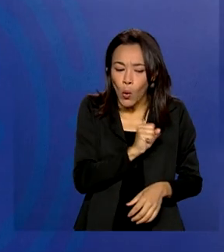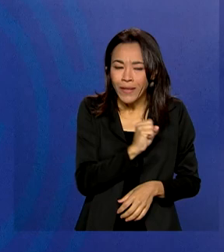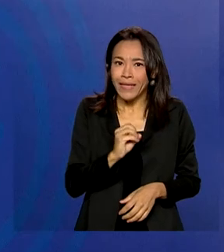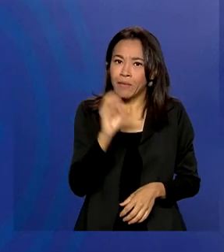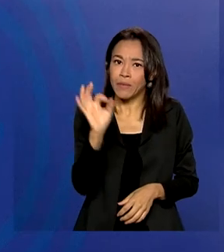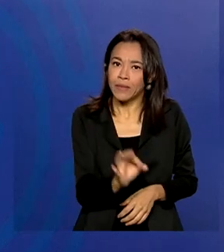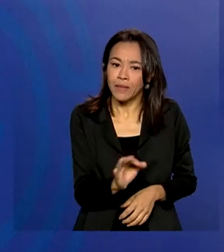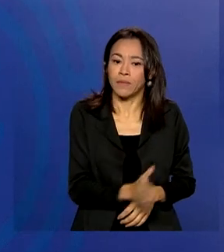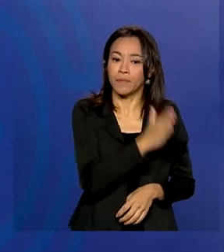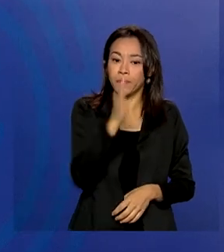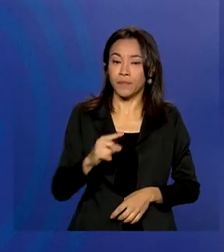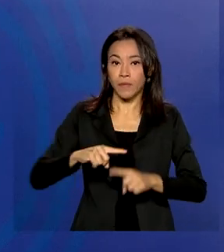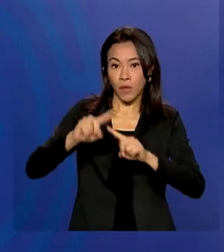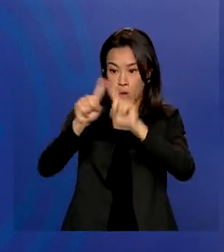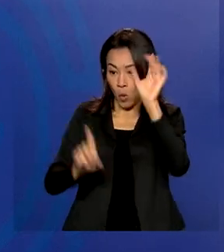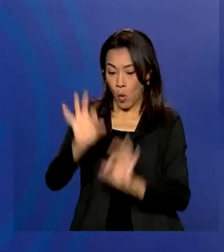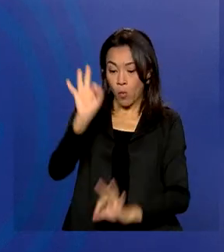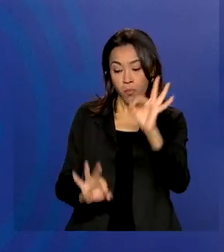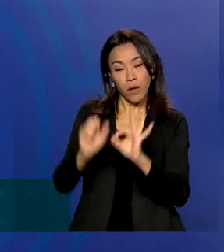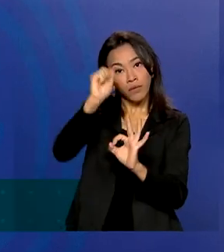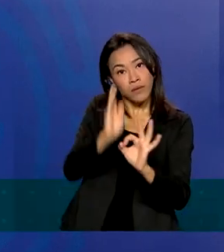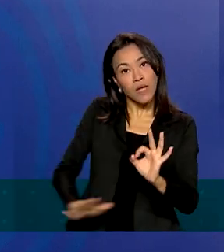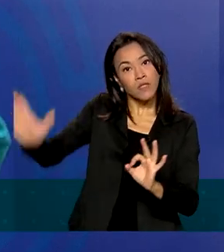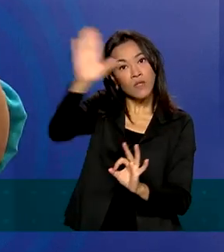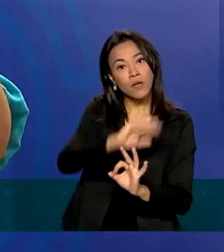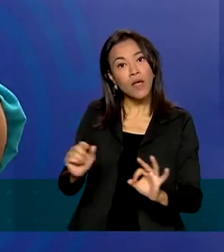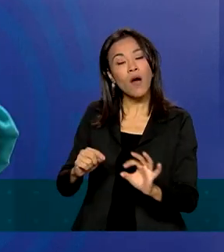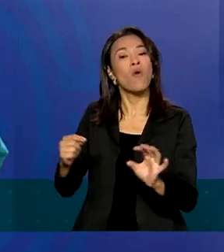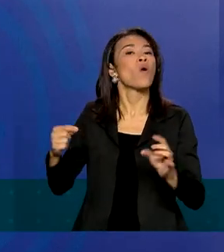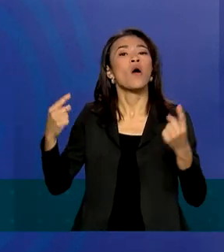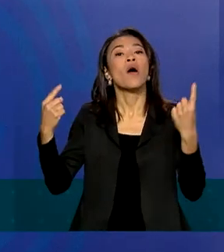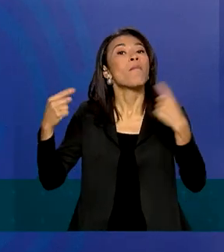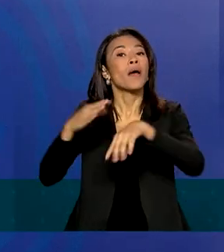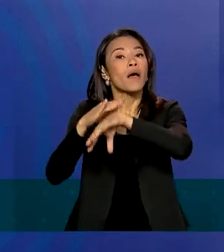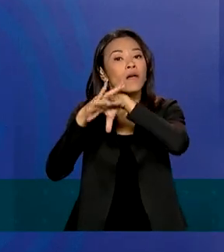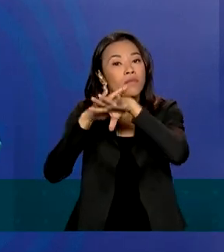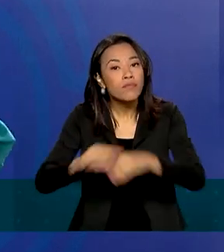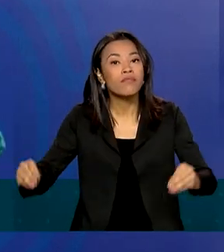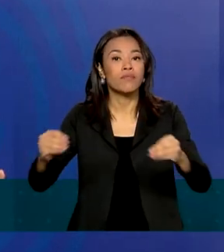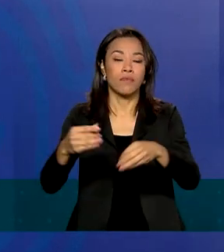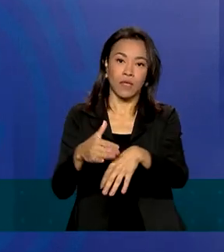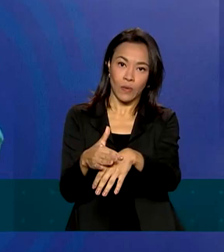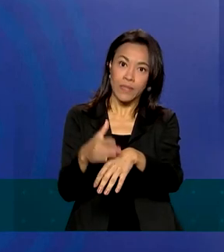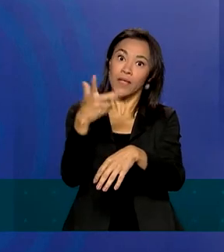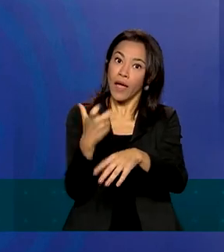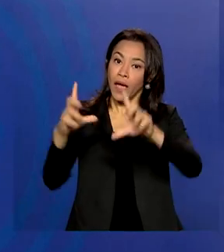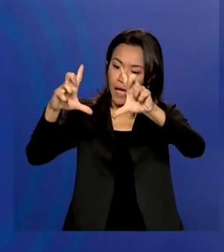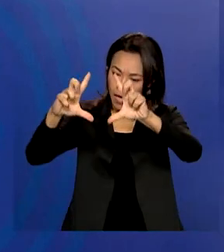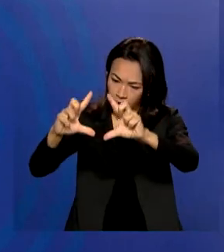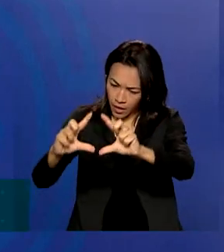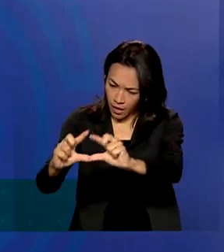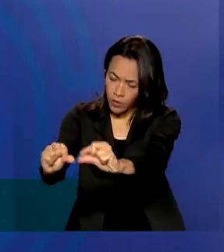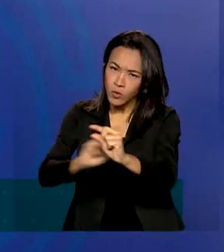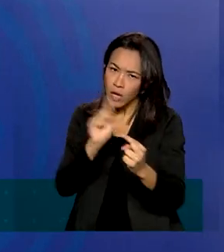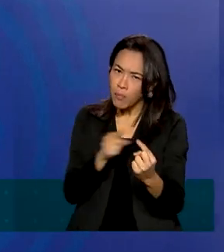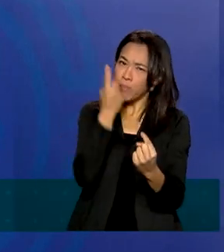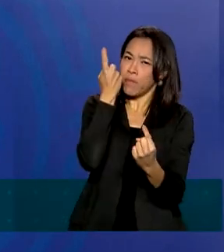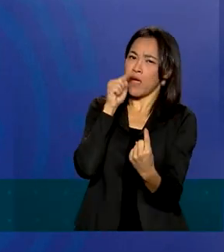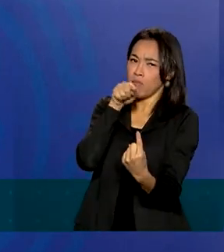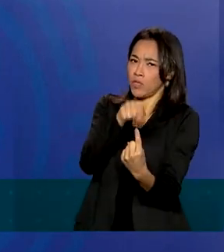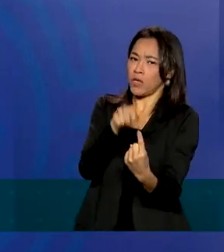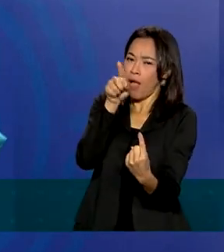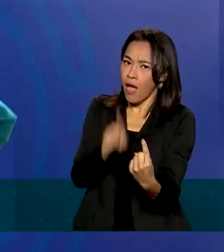deles o Plano Nacional de eliminação da malária que é reduzir o número de casos a cada ano a primeira meta é